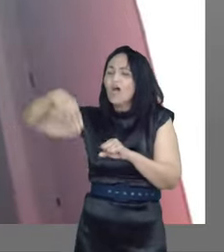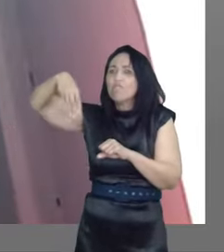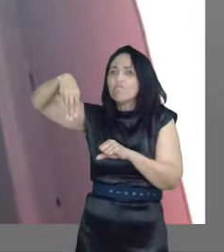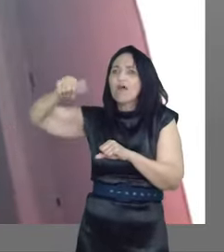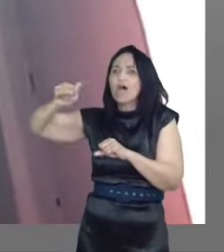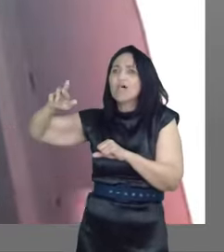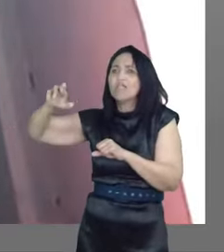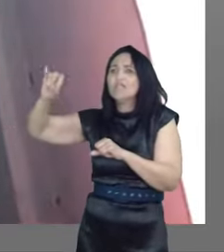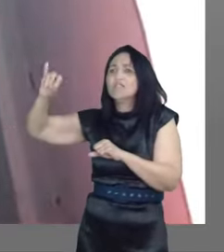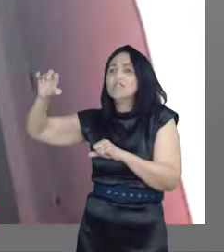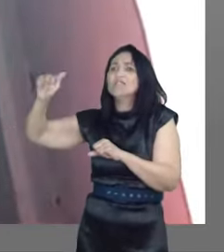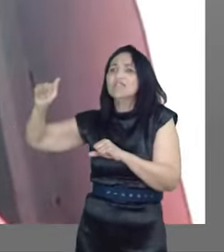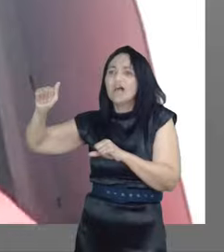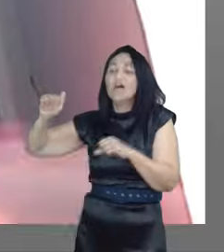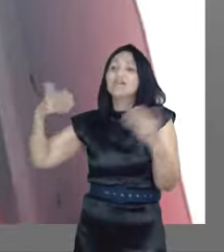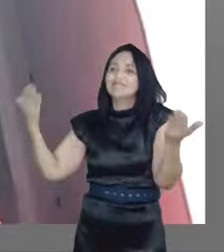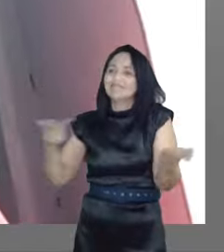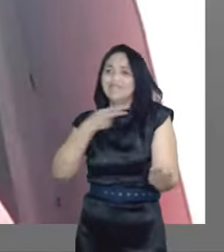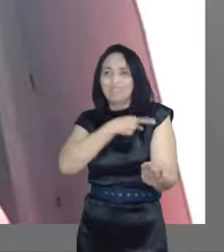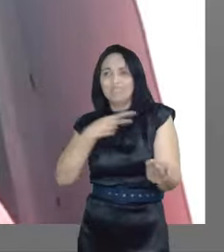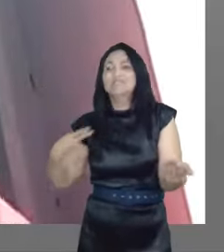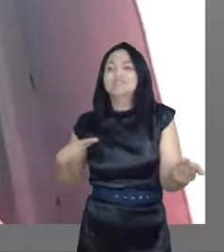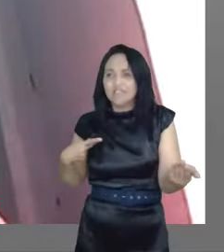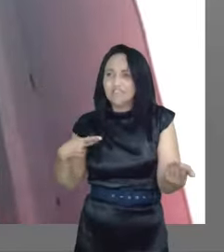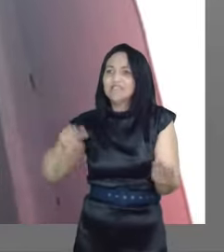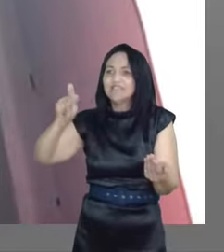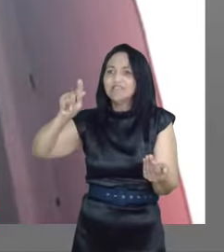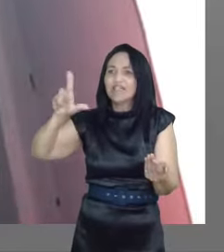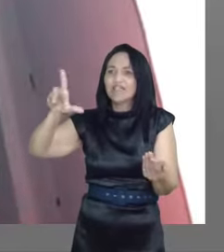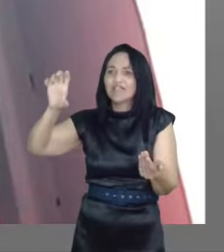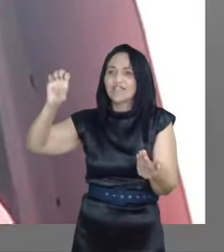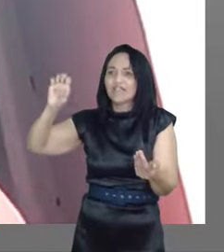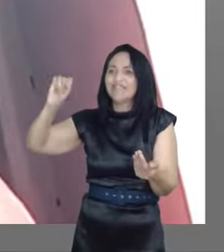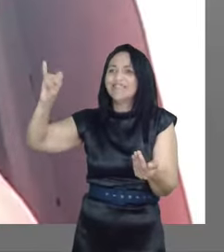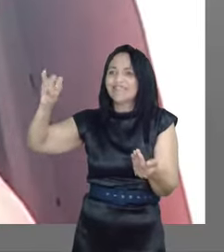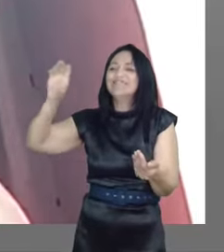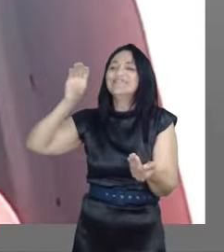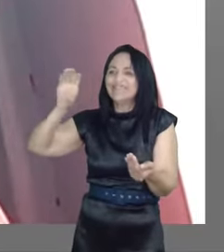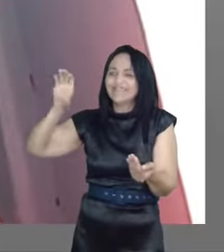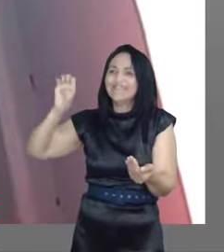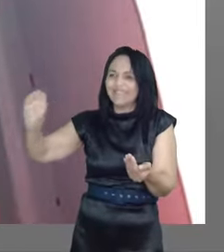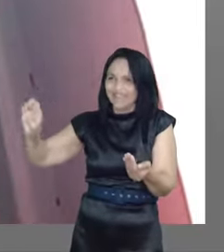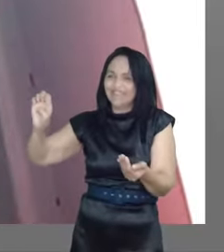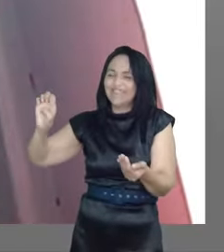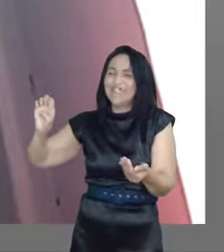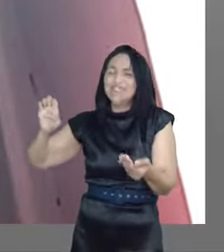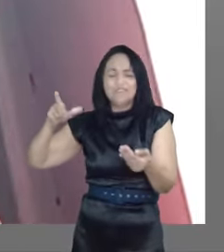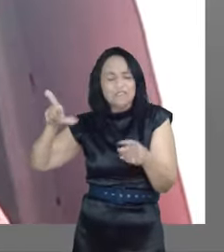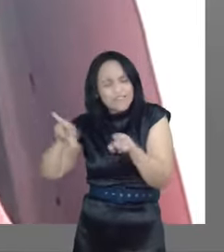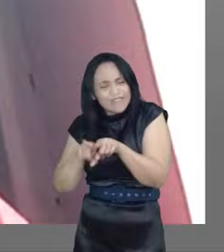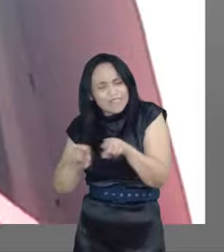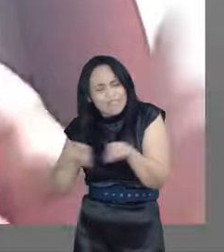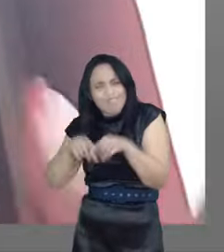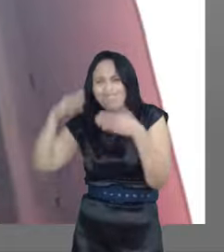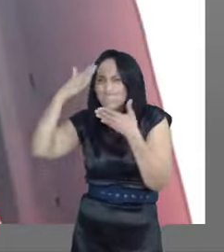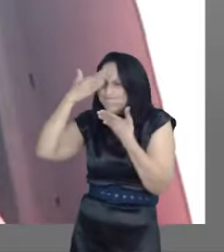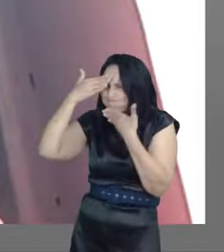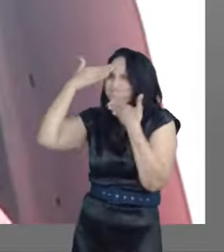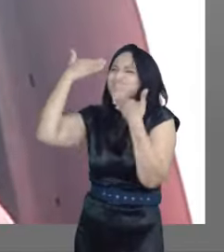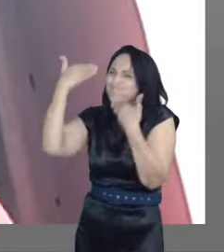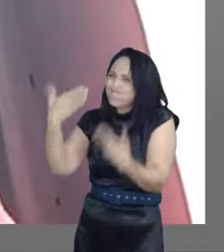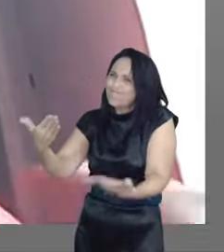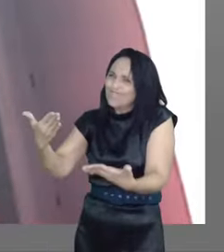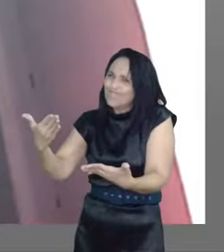Rosário. Porque, e a presidenta Gleice, essa não tem como não deixar de agradecer. O vídeo dela foi o que